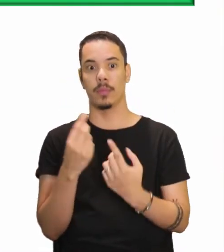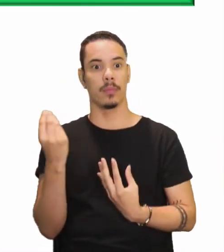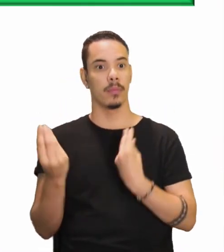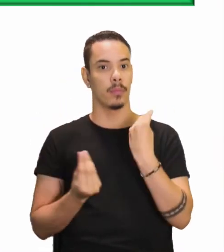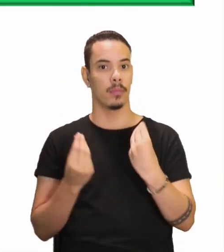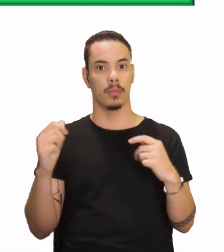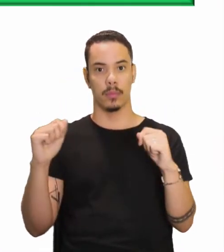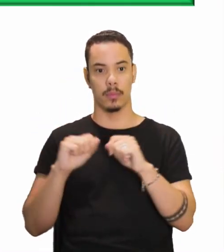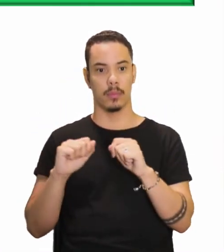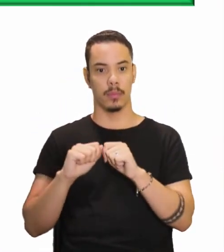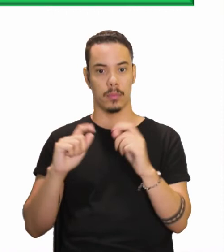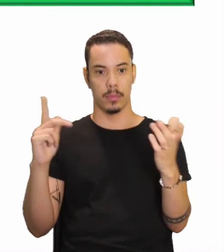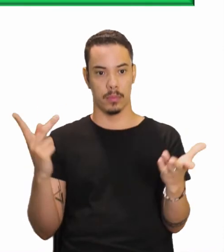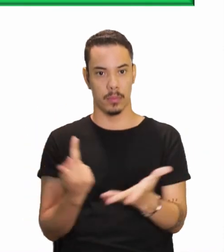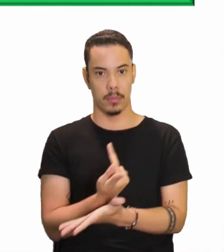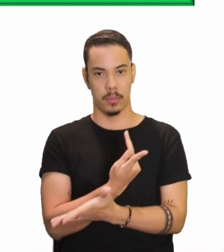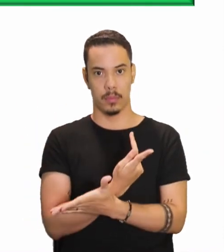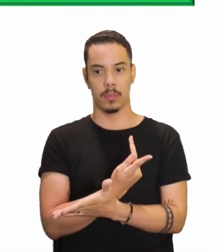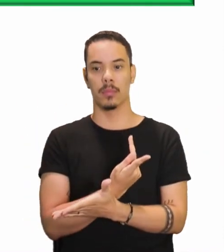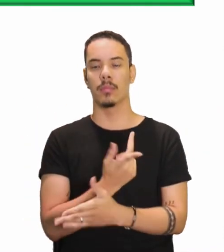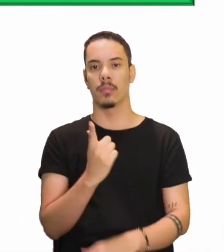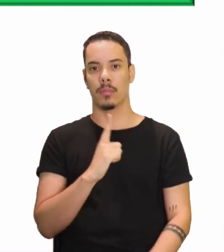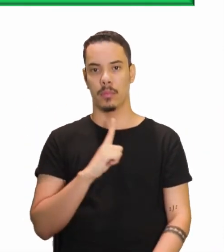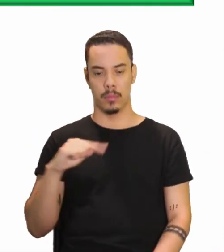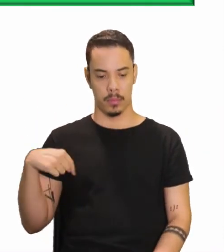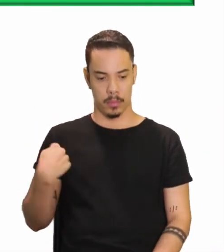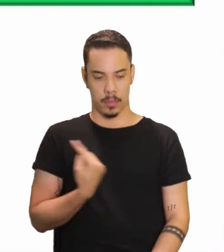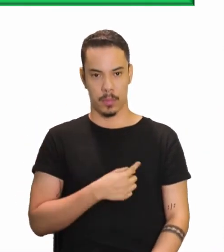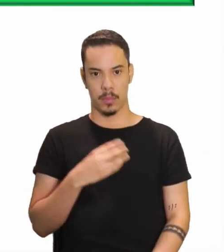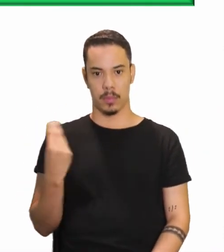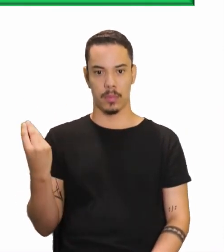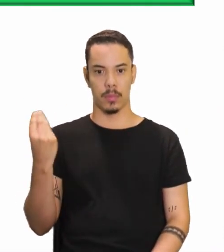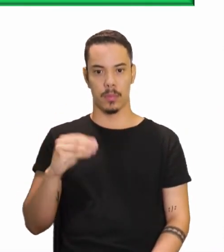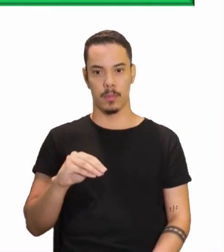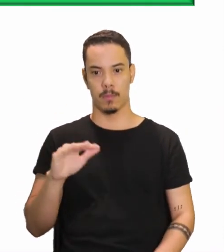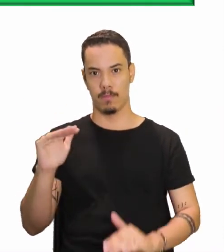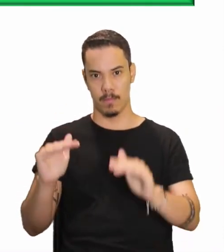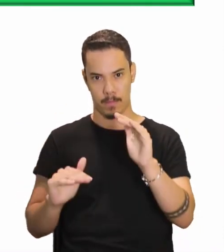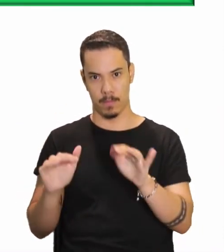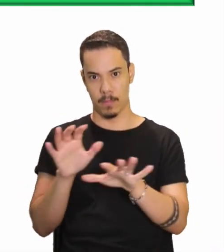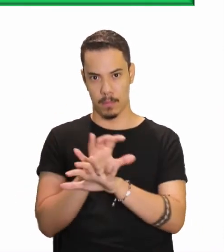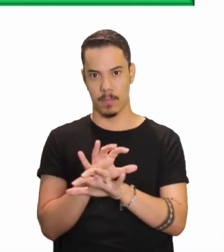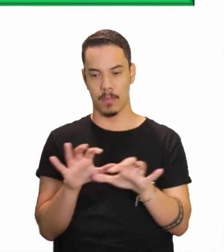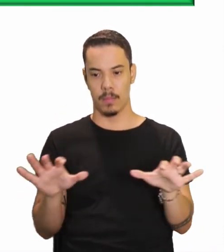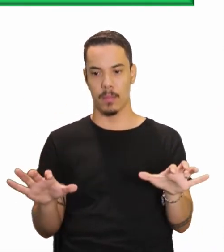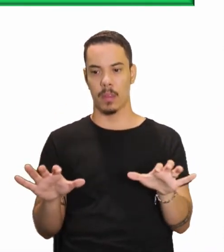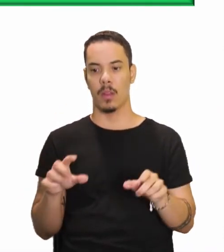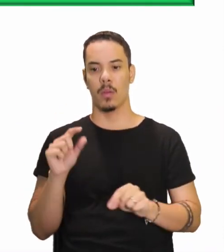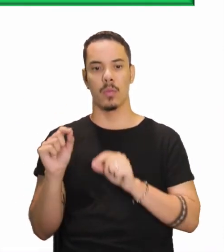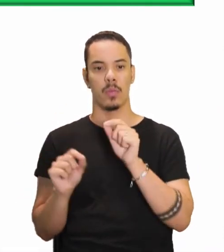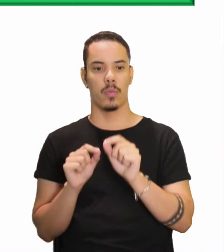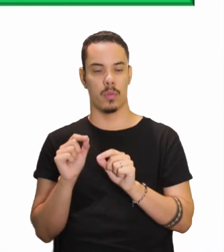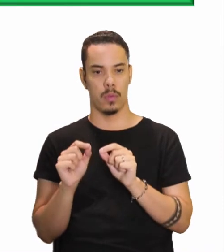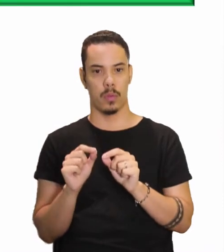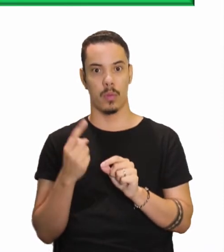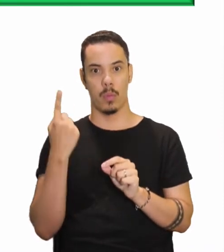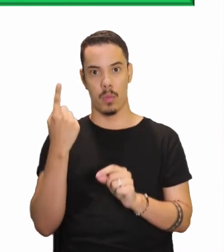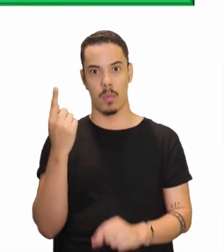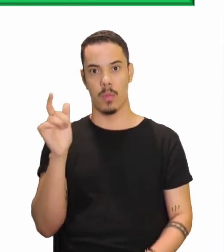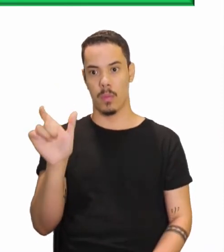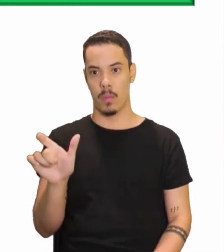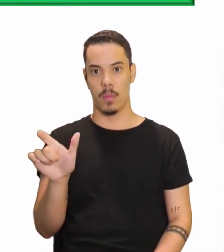o hiato? Ele ocorre quando colocamos simultaneamente em uma